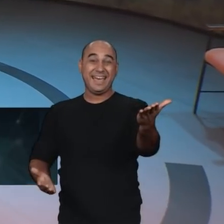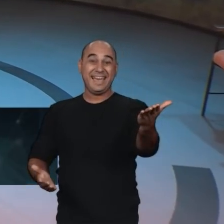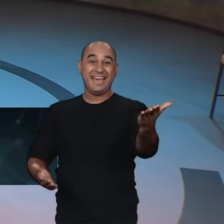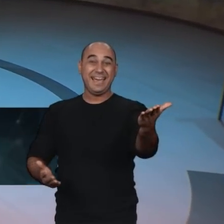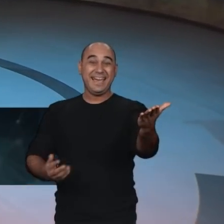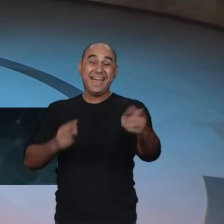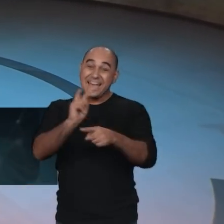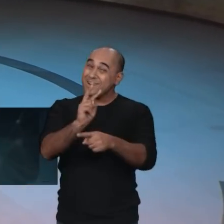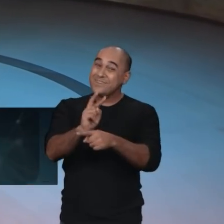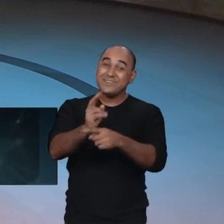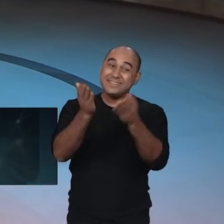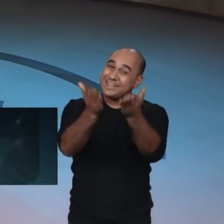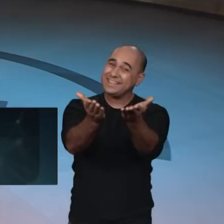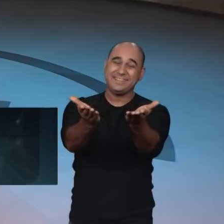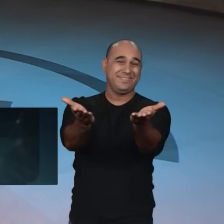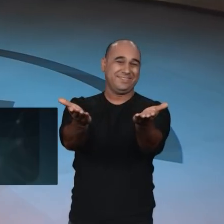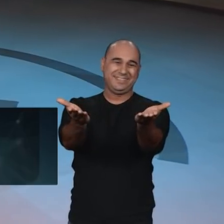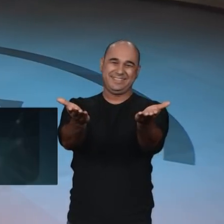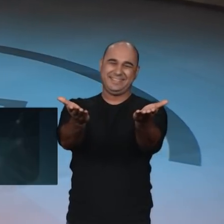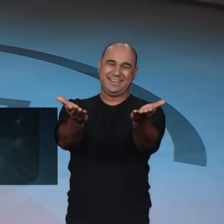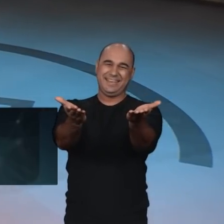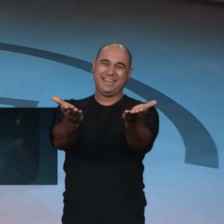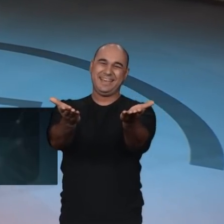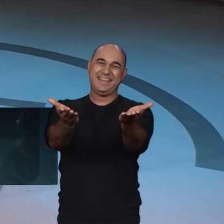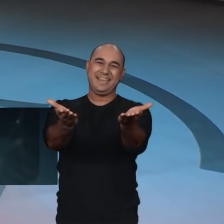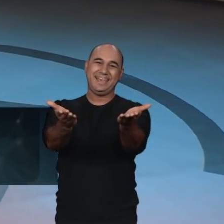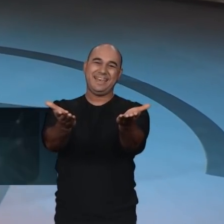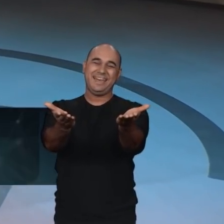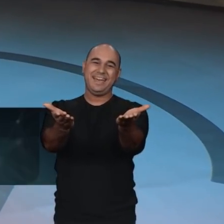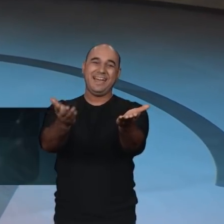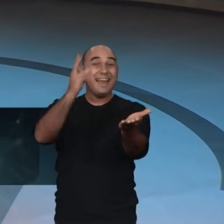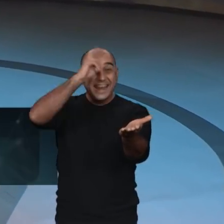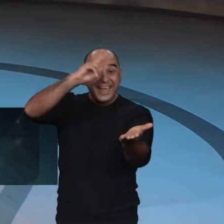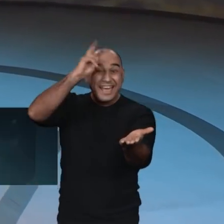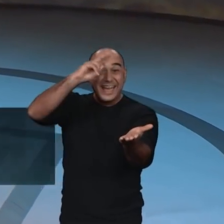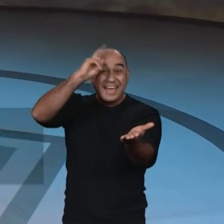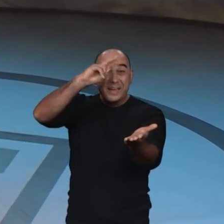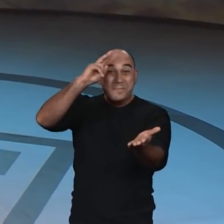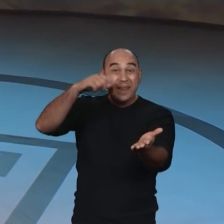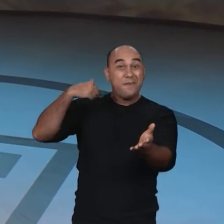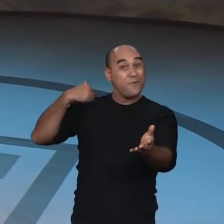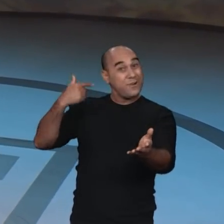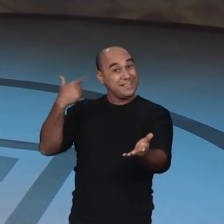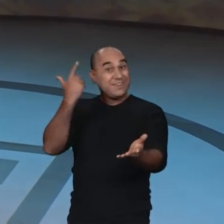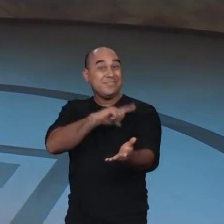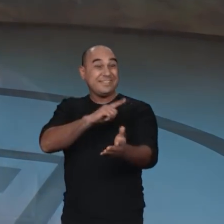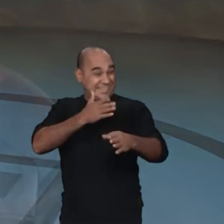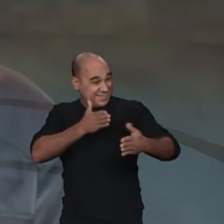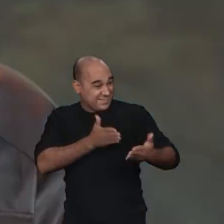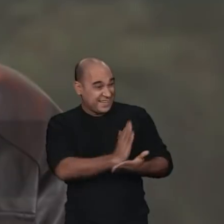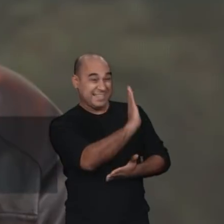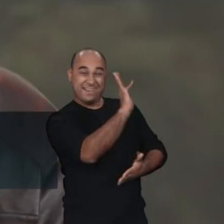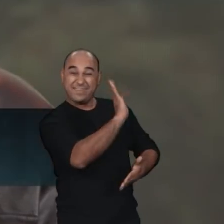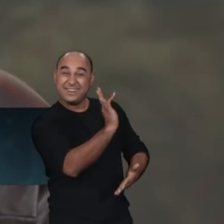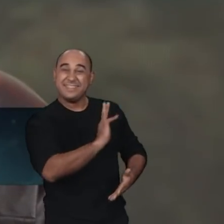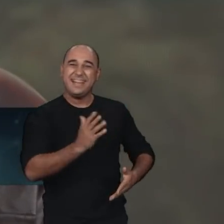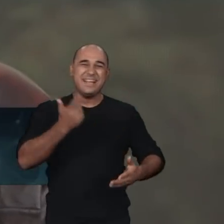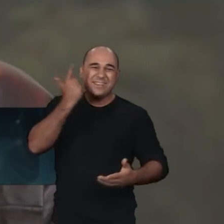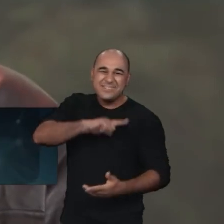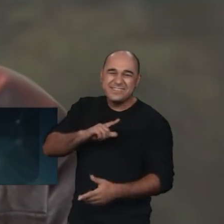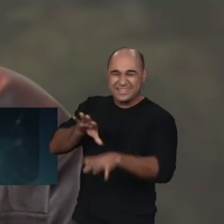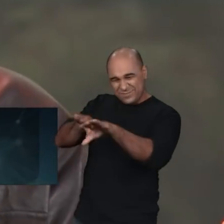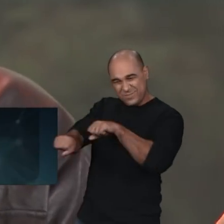Cuidei de você em cada conquista que